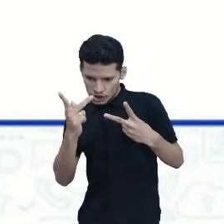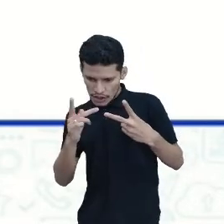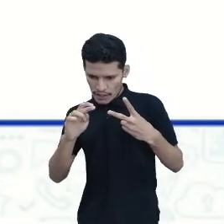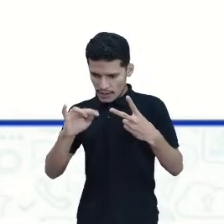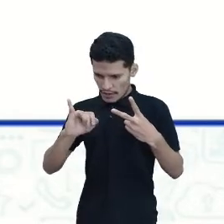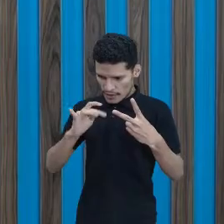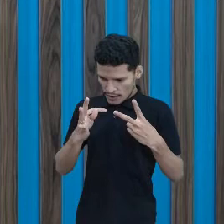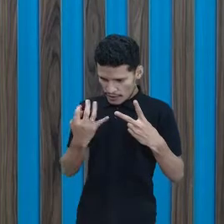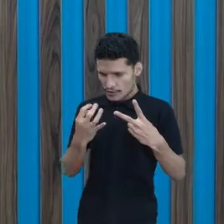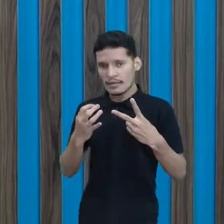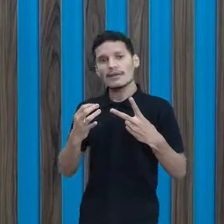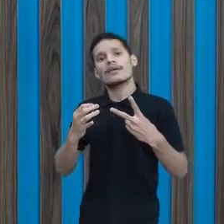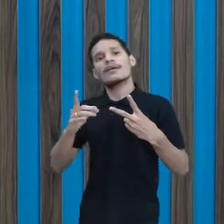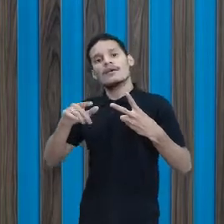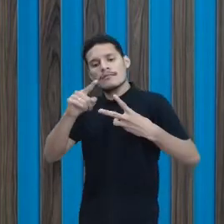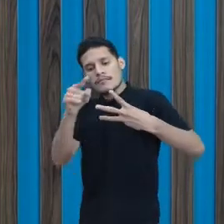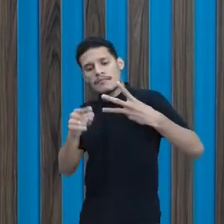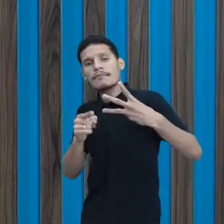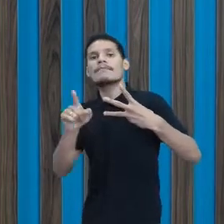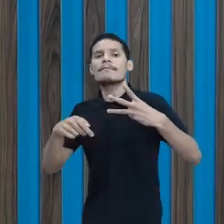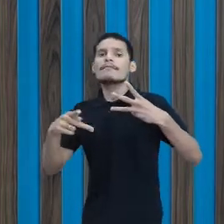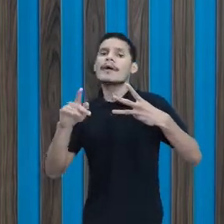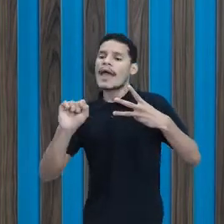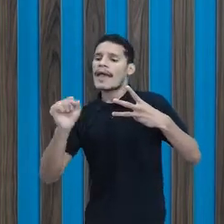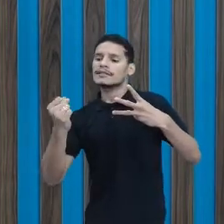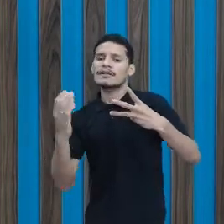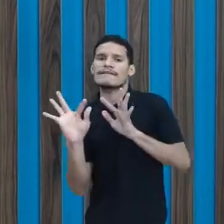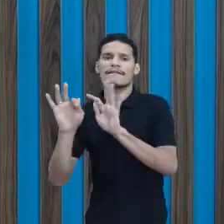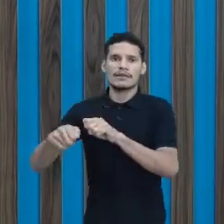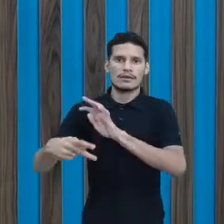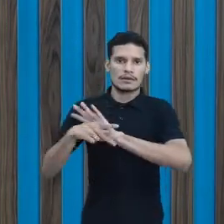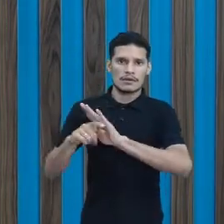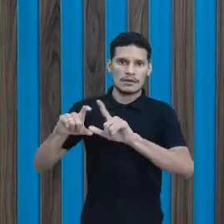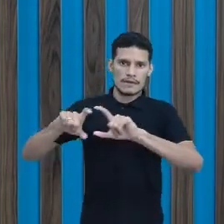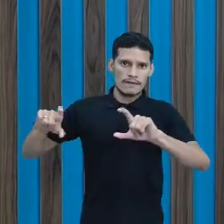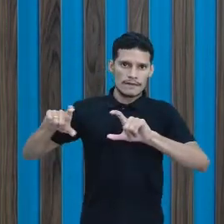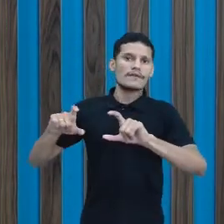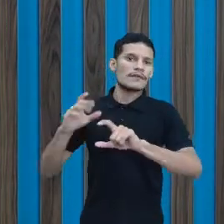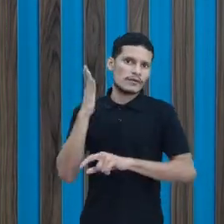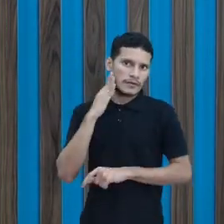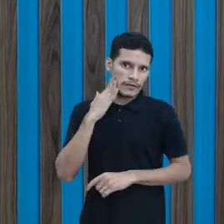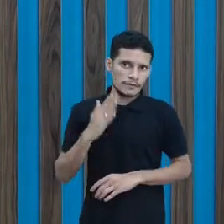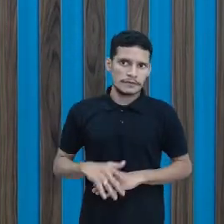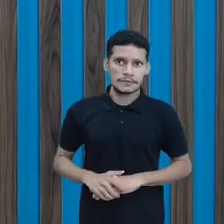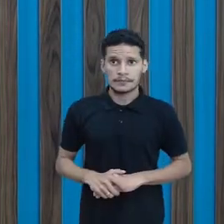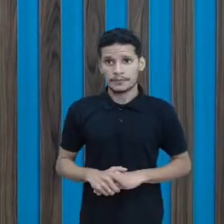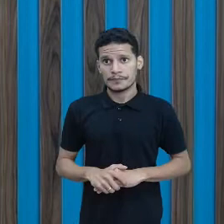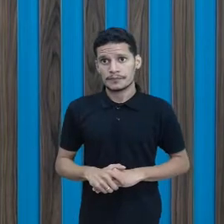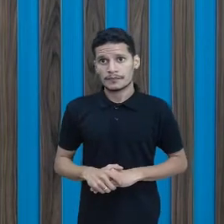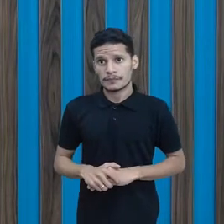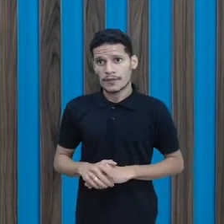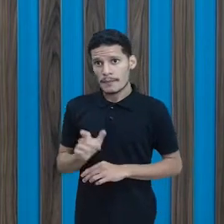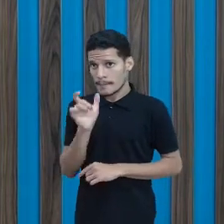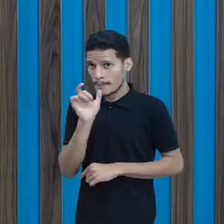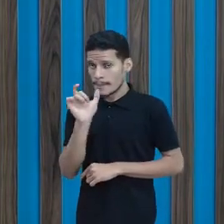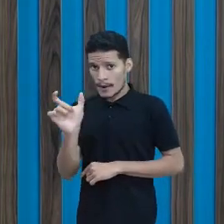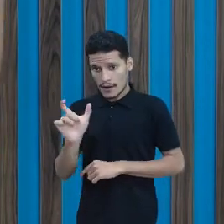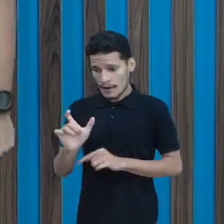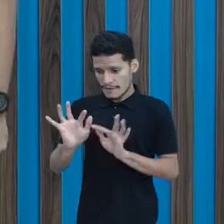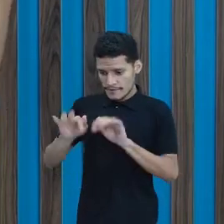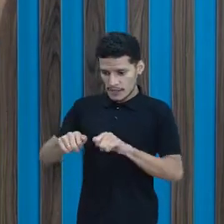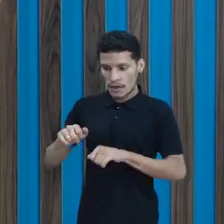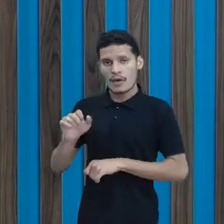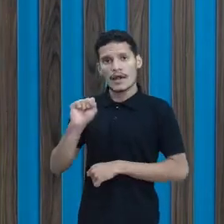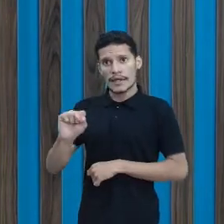no auxiliar lá na frente. Isso somente no presente, né? No passado, no futuro, não. Então, veja só. Nós vamos,